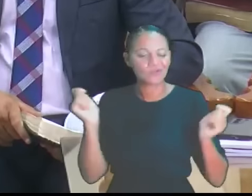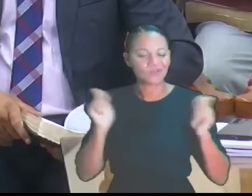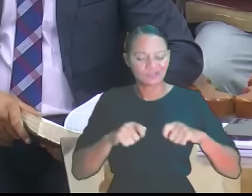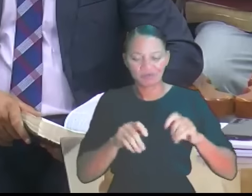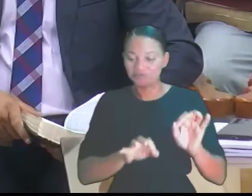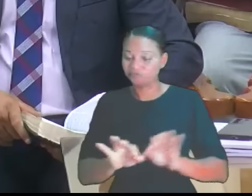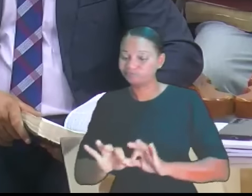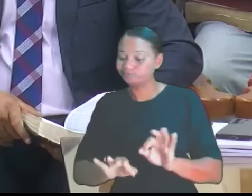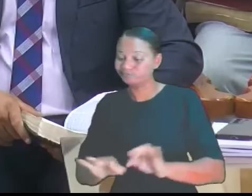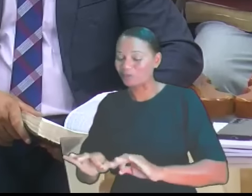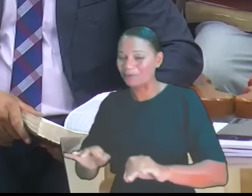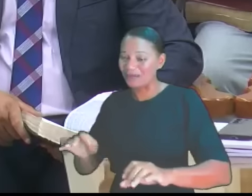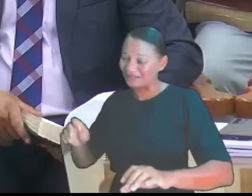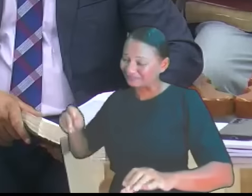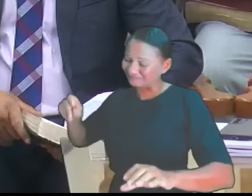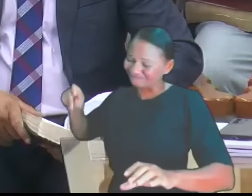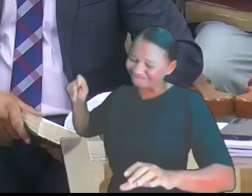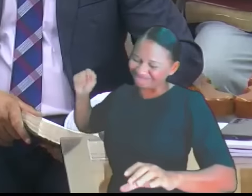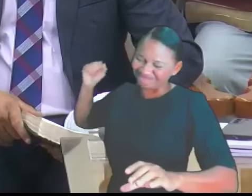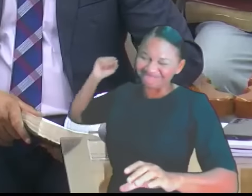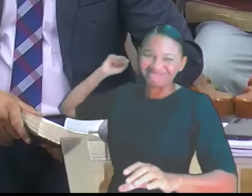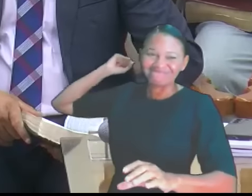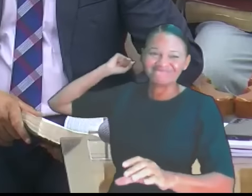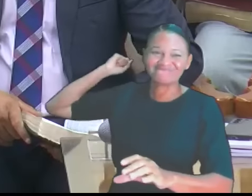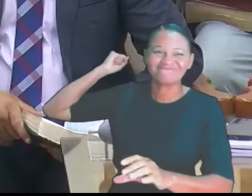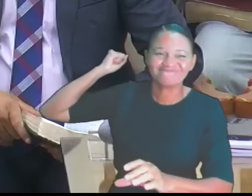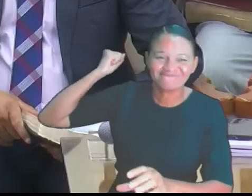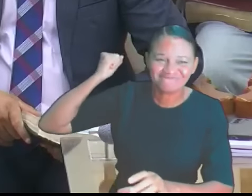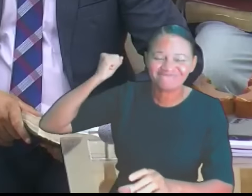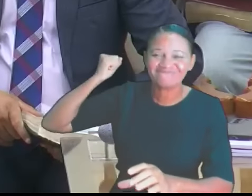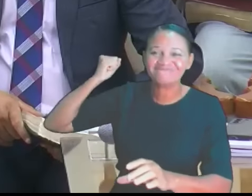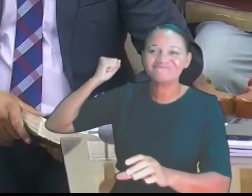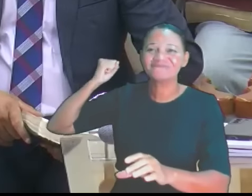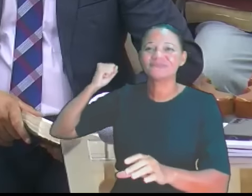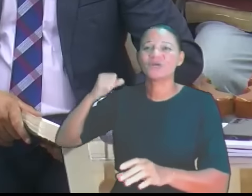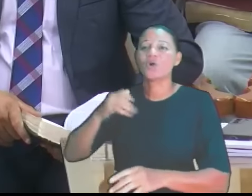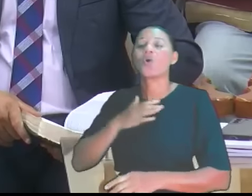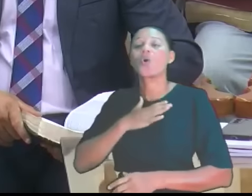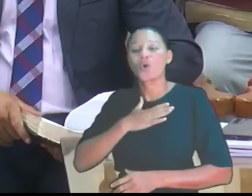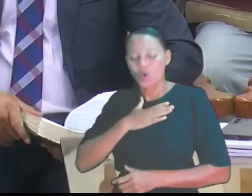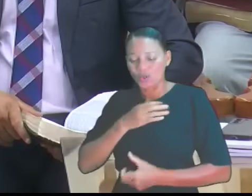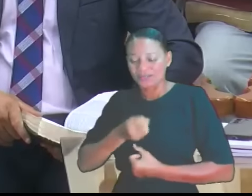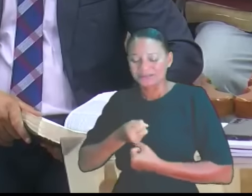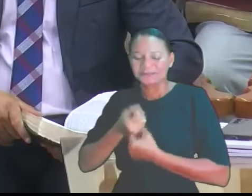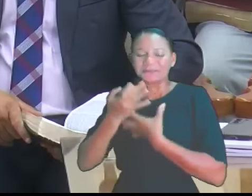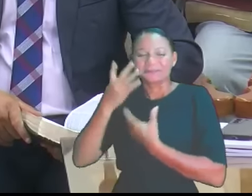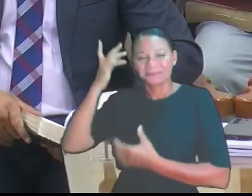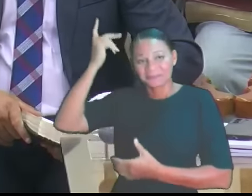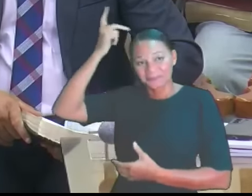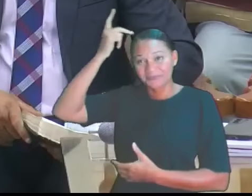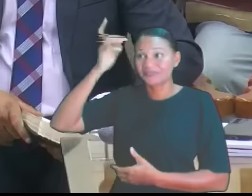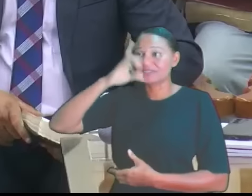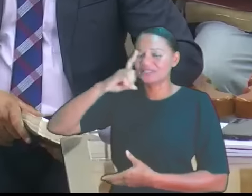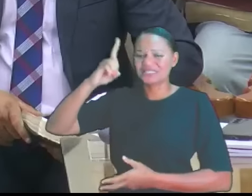A Bíblia diz que a hora que Abraão levantou o cutelo, eu gosto dessa expressão porque ela é bem pentecostal, Deus